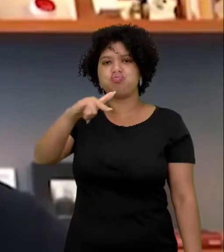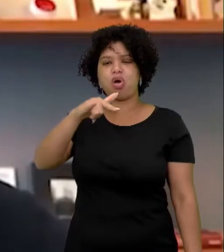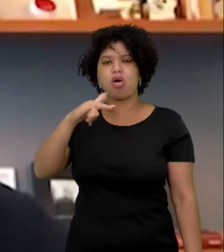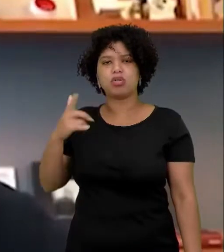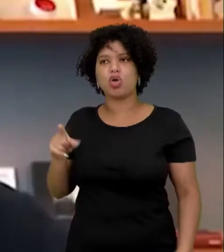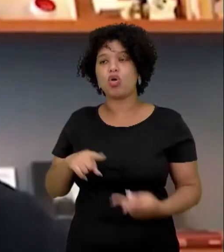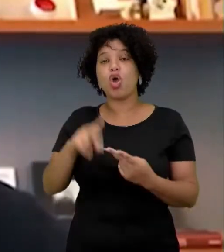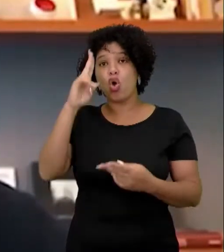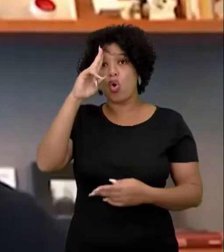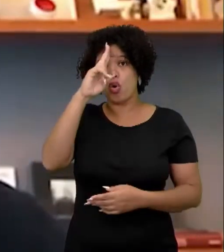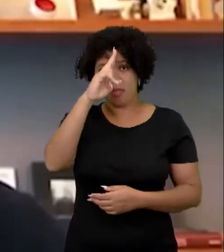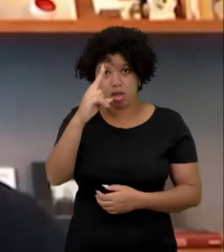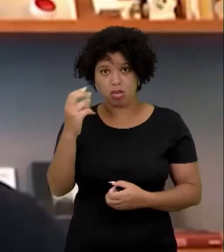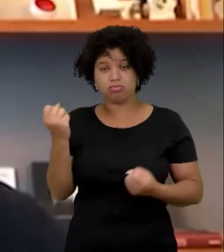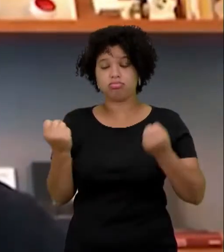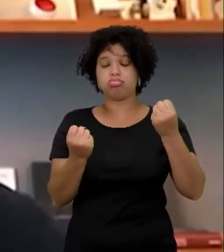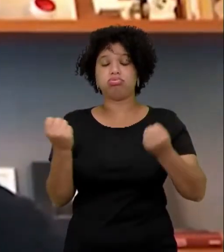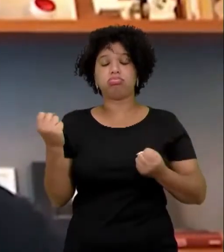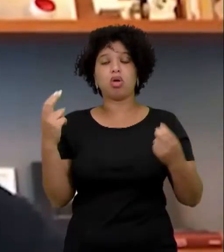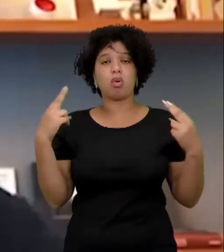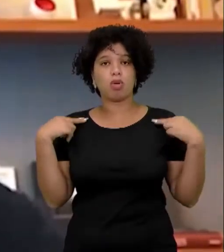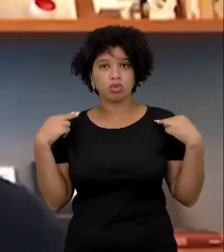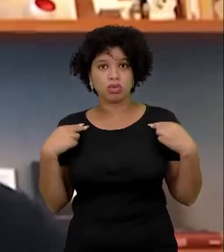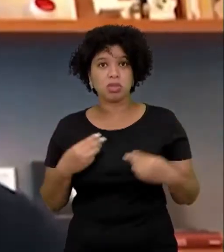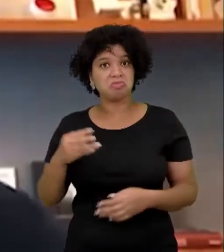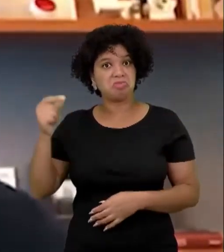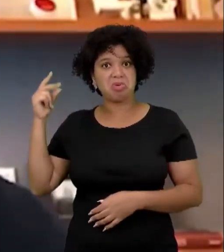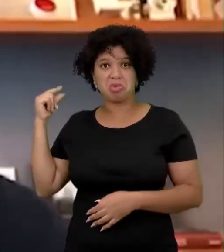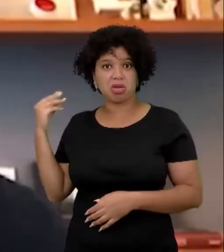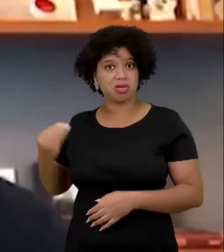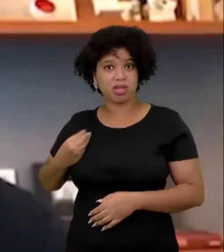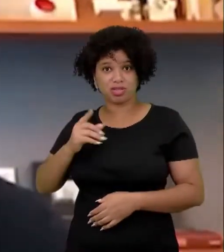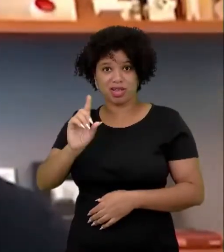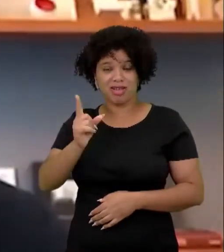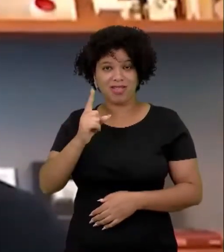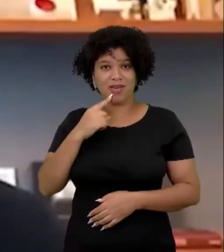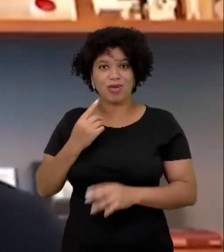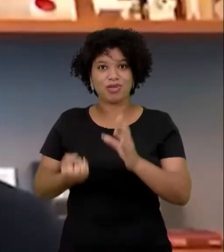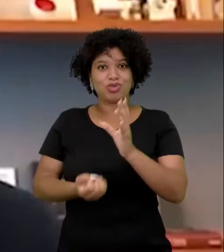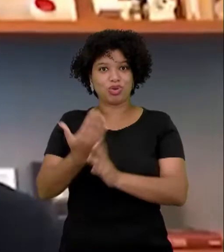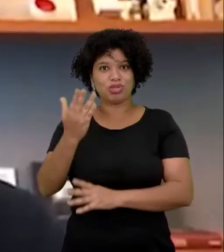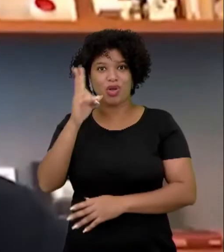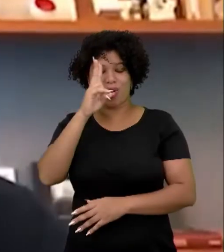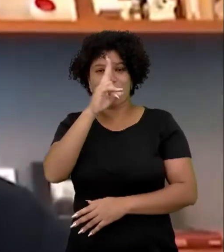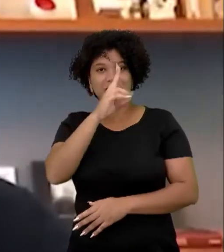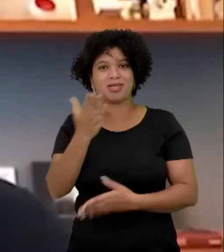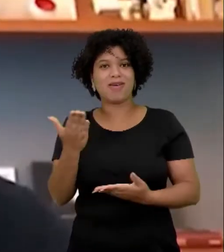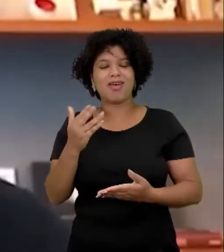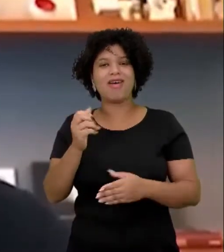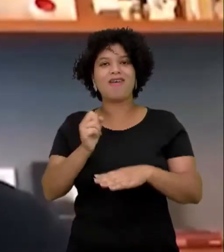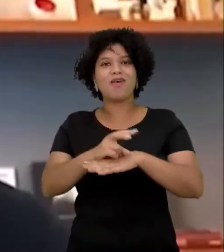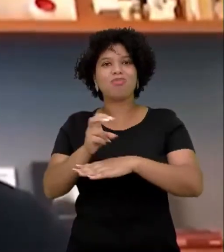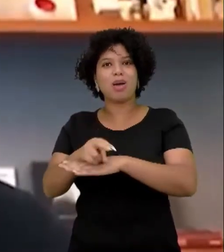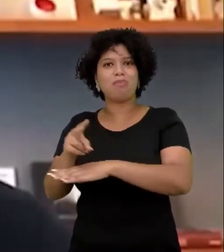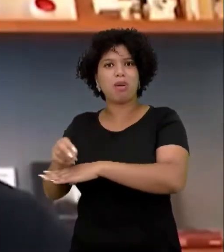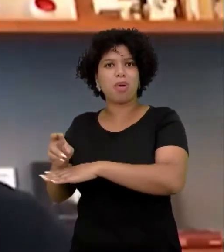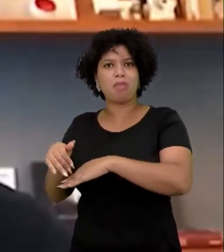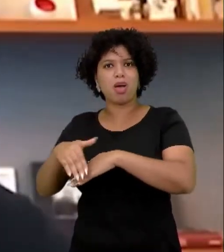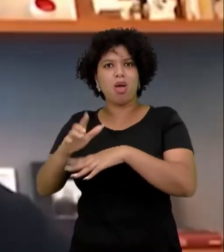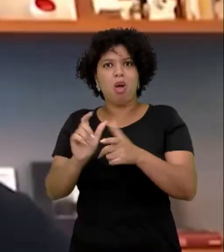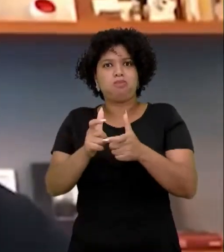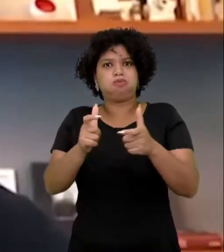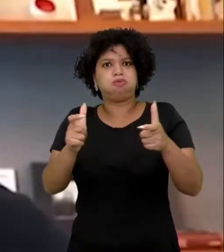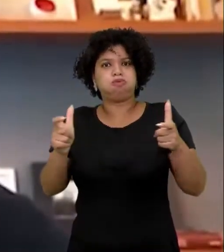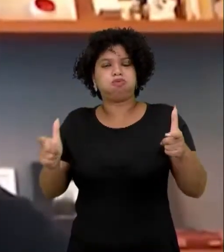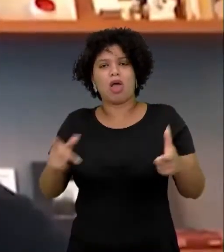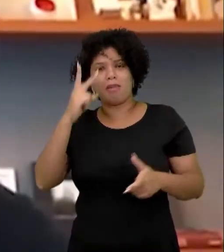do Uber, e esse é um caso interessante, porque é uma das que não existia, passou a ser uma das que mais contrata, e com o avanço dos veículos